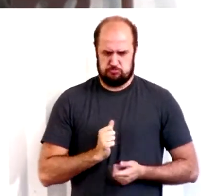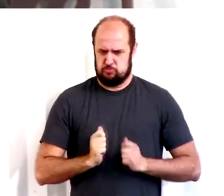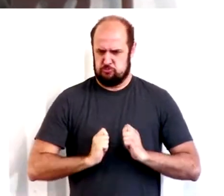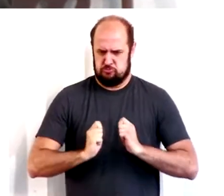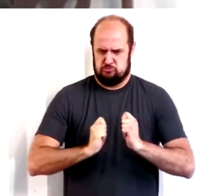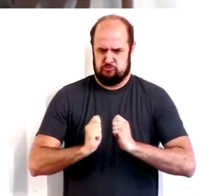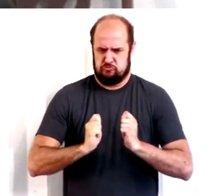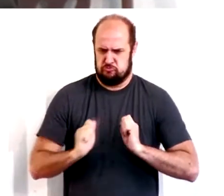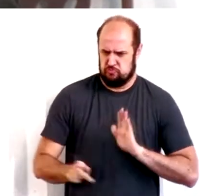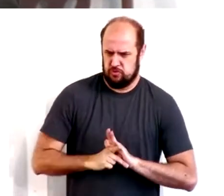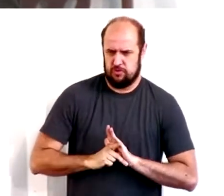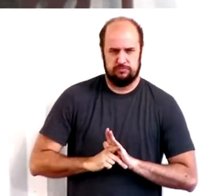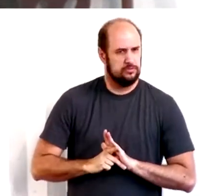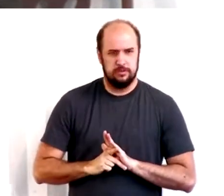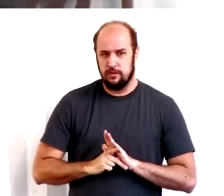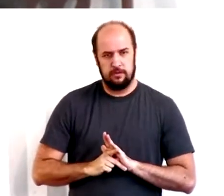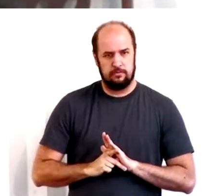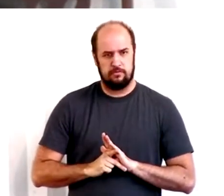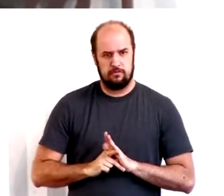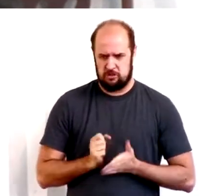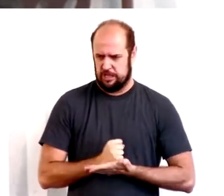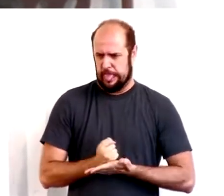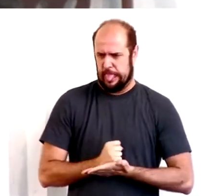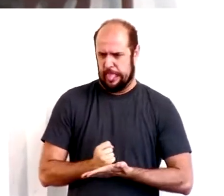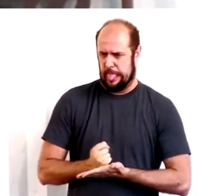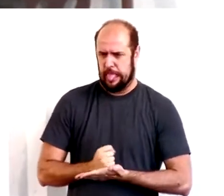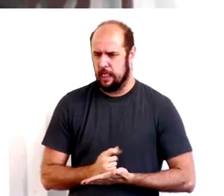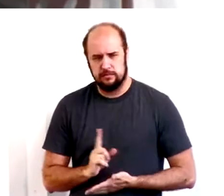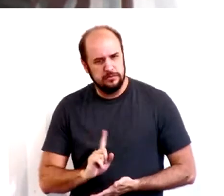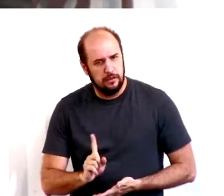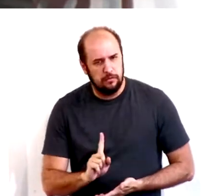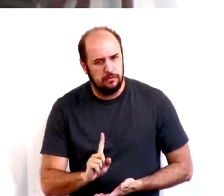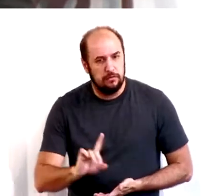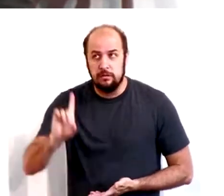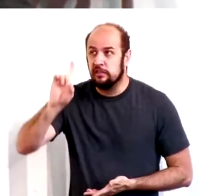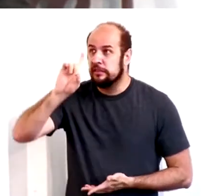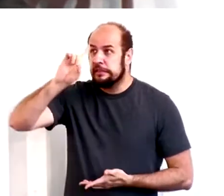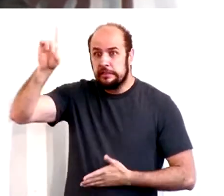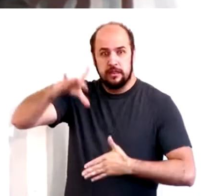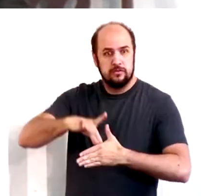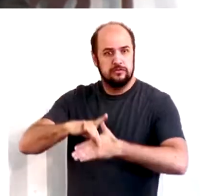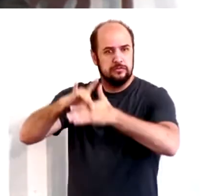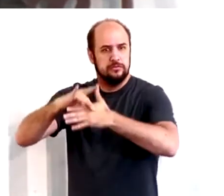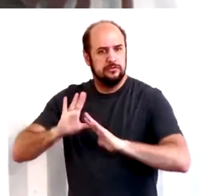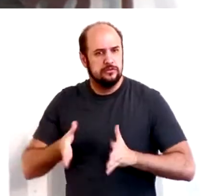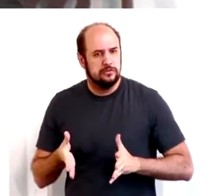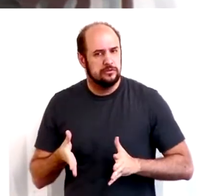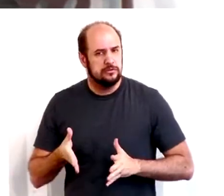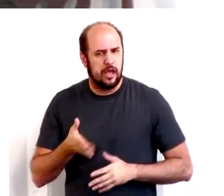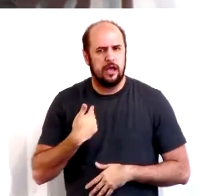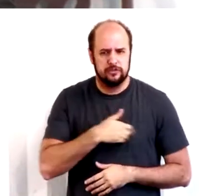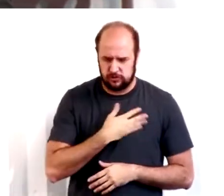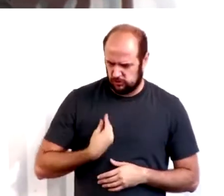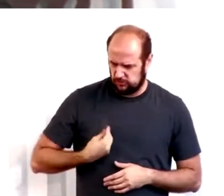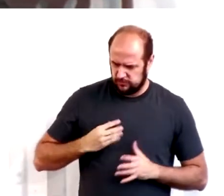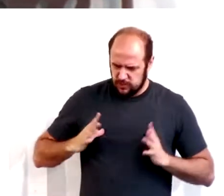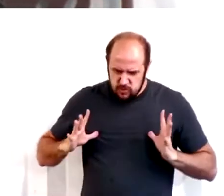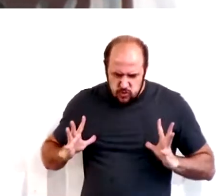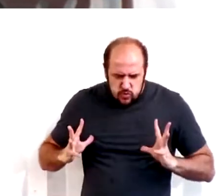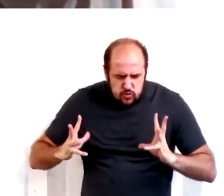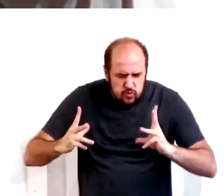mesmos, mas Ele é o dono de nós. Então nós temos que realizar tudo para